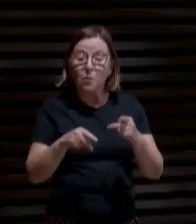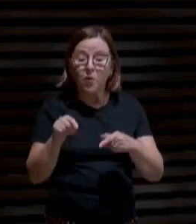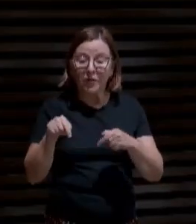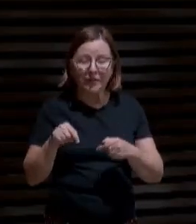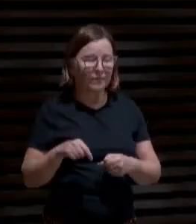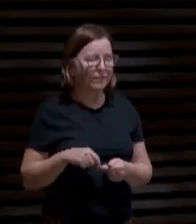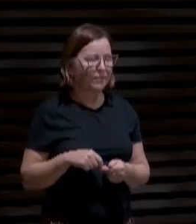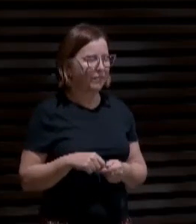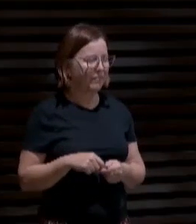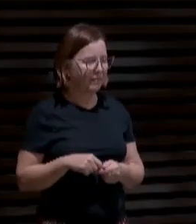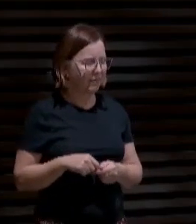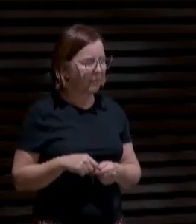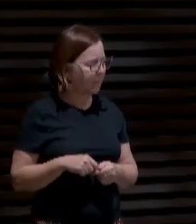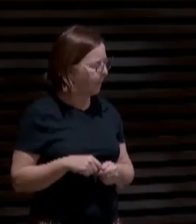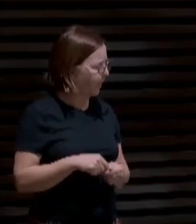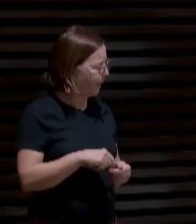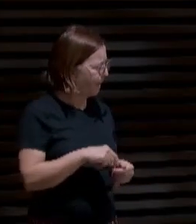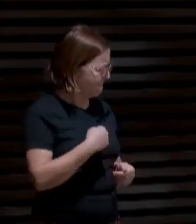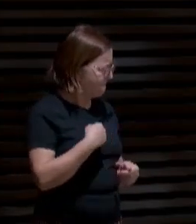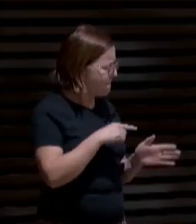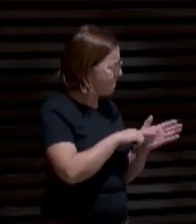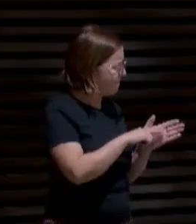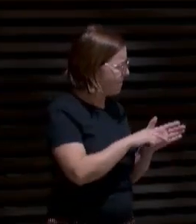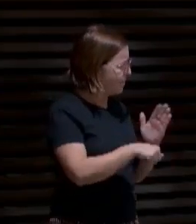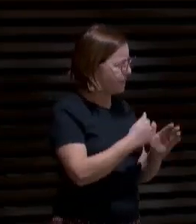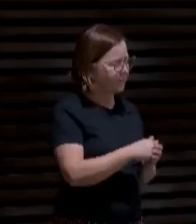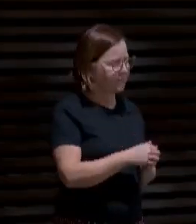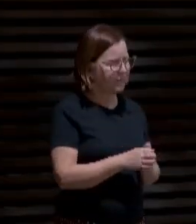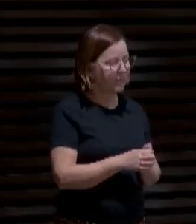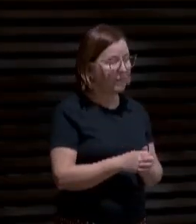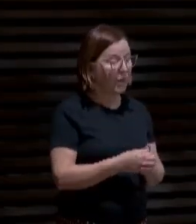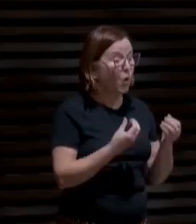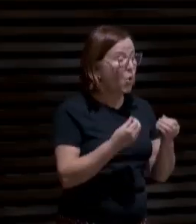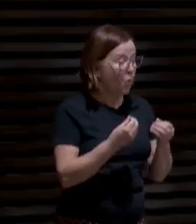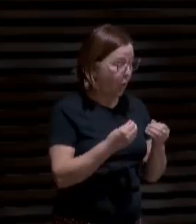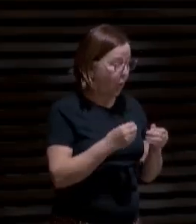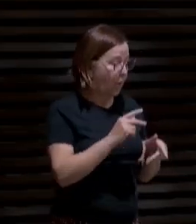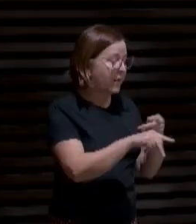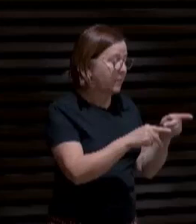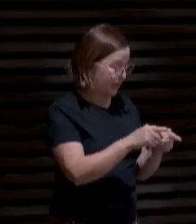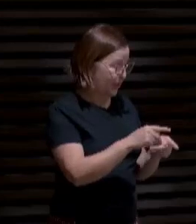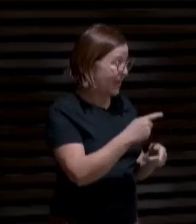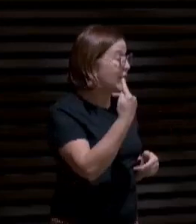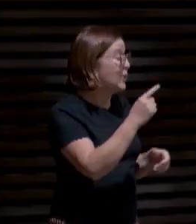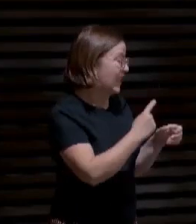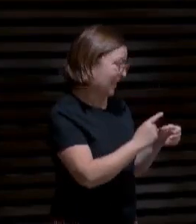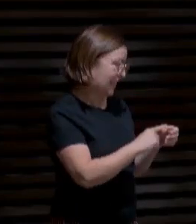Deixa-me perguntar uma coisa primeiro. Como são as pessoas lá da cidade de onde você vem?